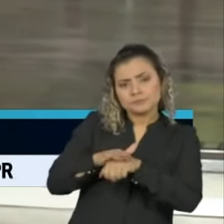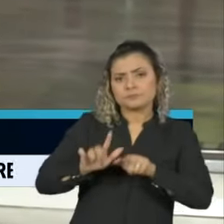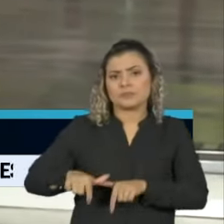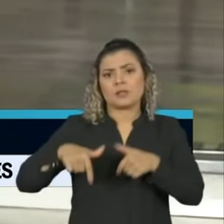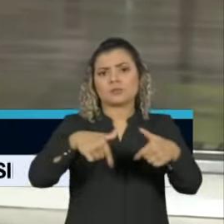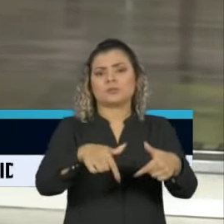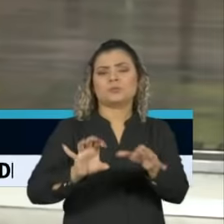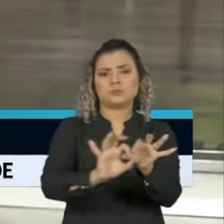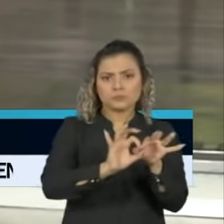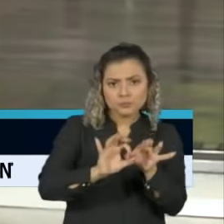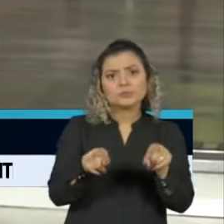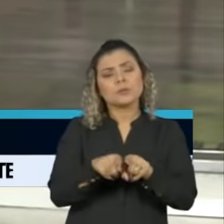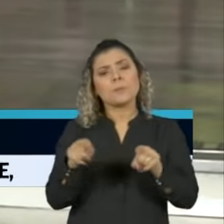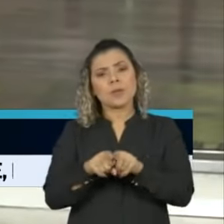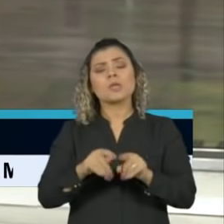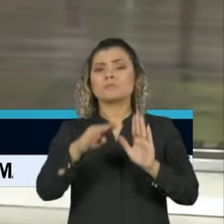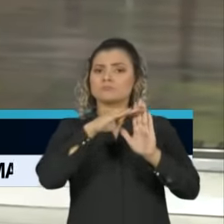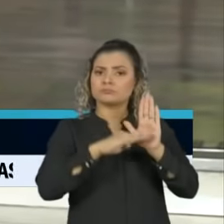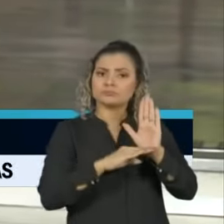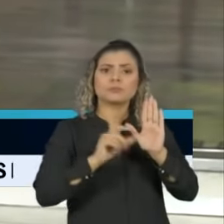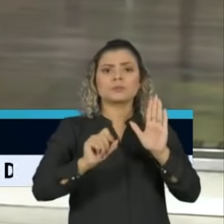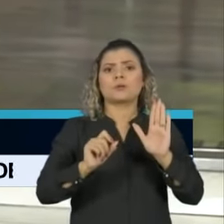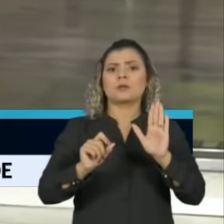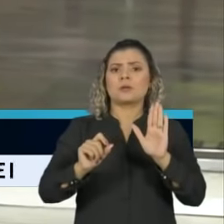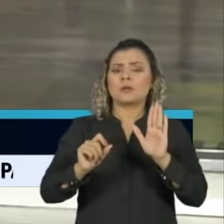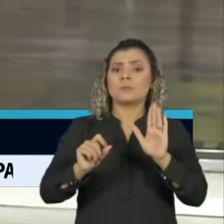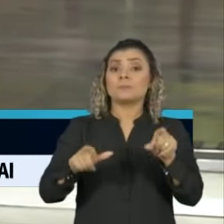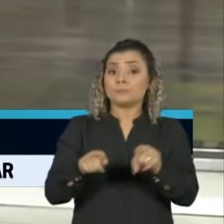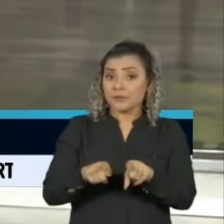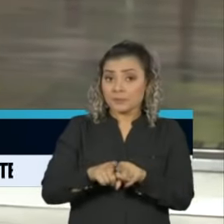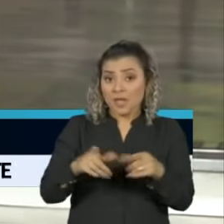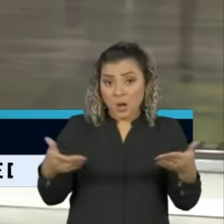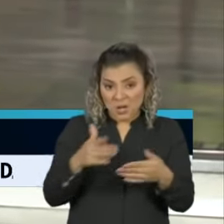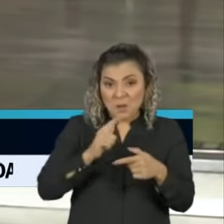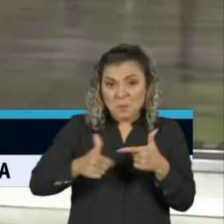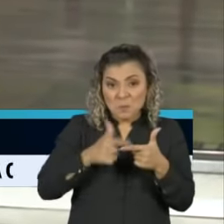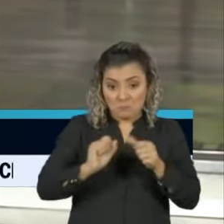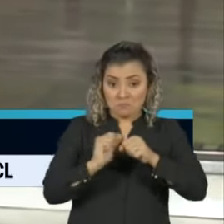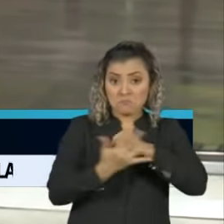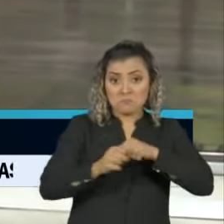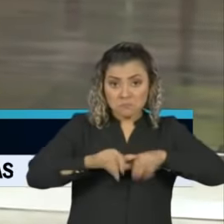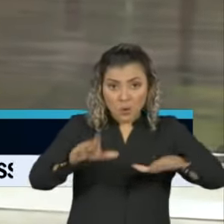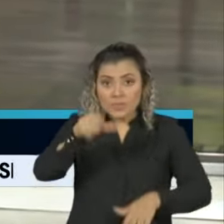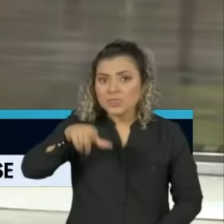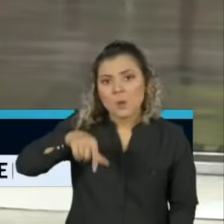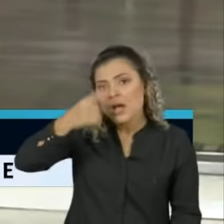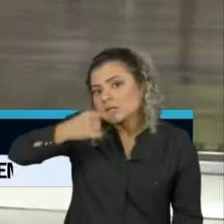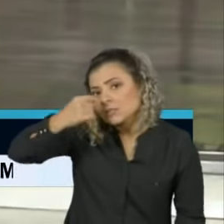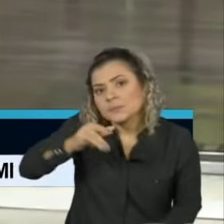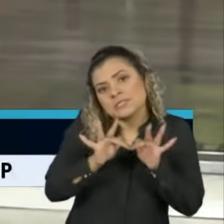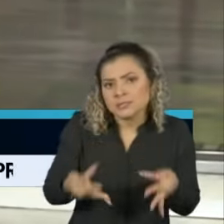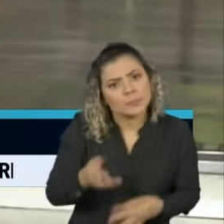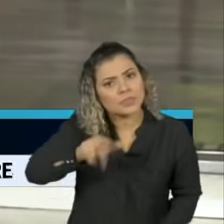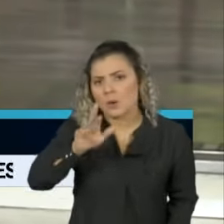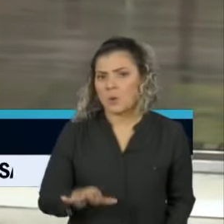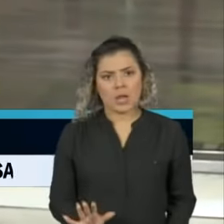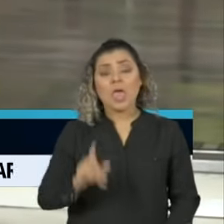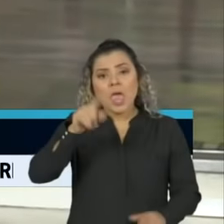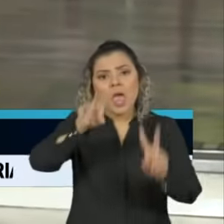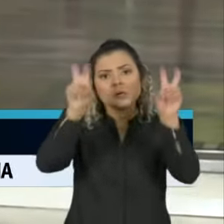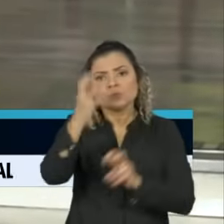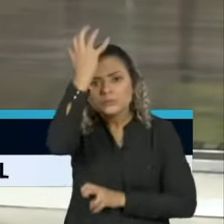atitudes e de medidas, a não relativização desta crise. Não é uma gripezinha, não é um resfriadozinho, é um